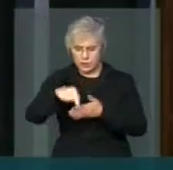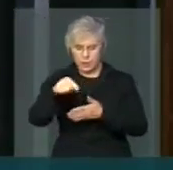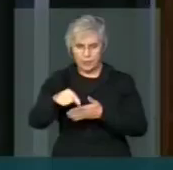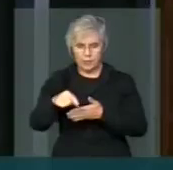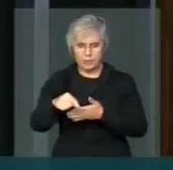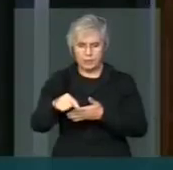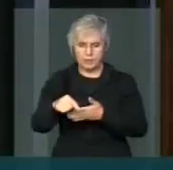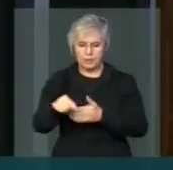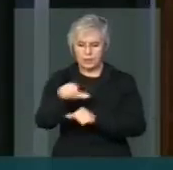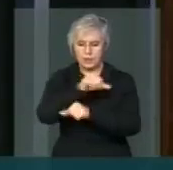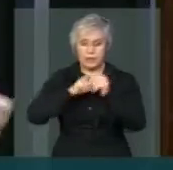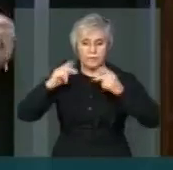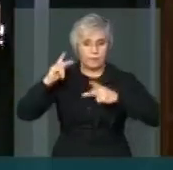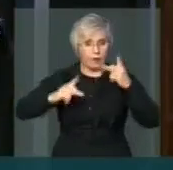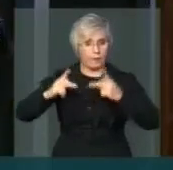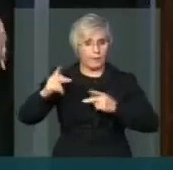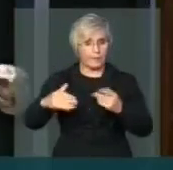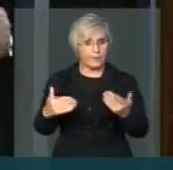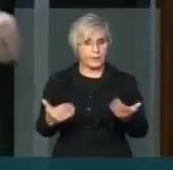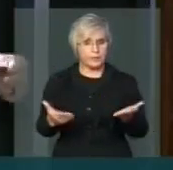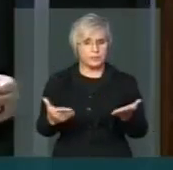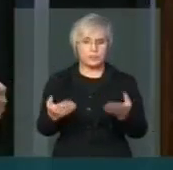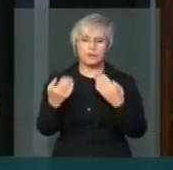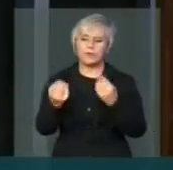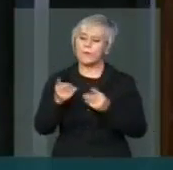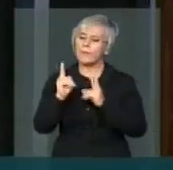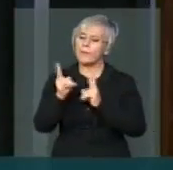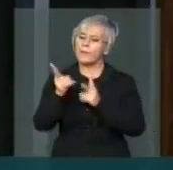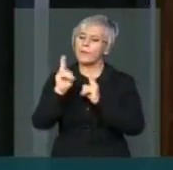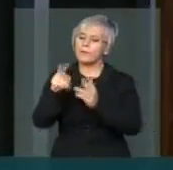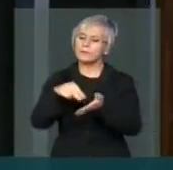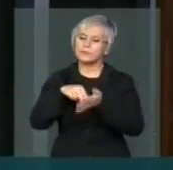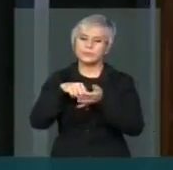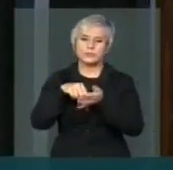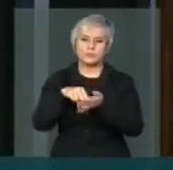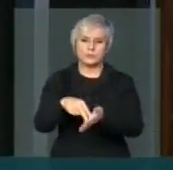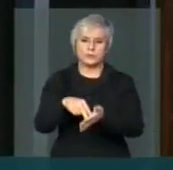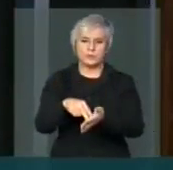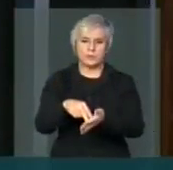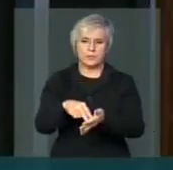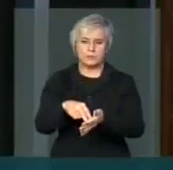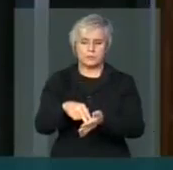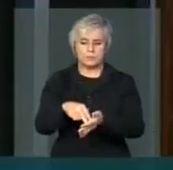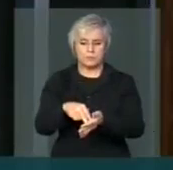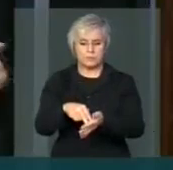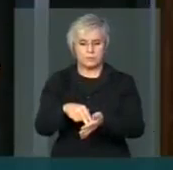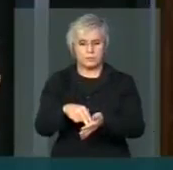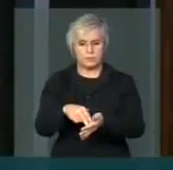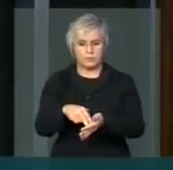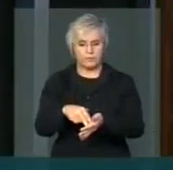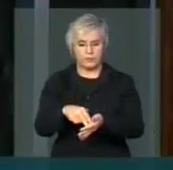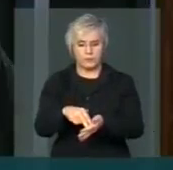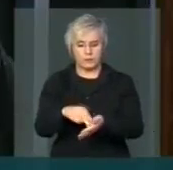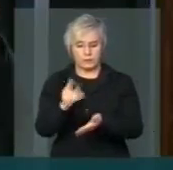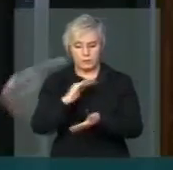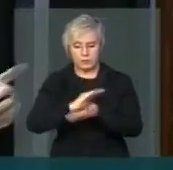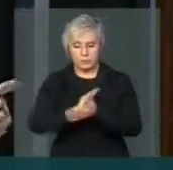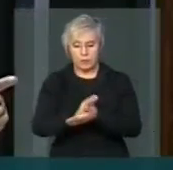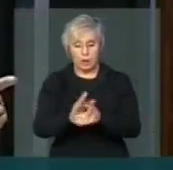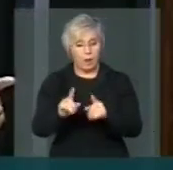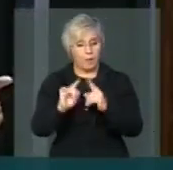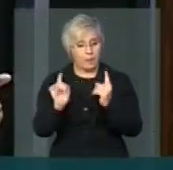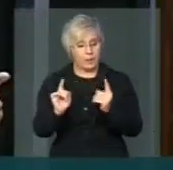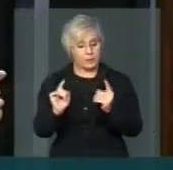mal chamada reforma política, mantendo e consolidando esse duto pernicioso. Mas a Lava Jato, e a gente não